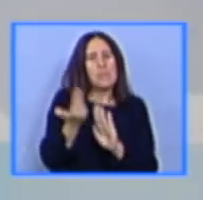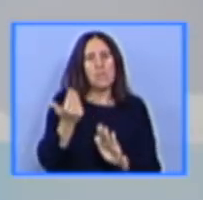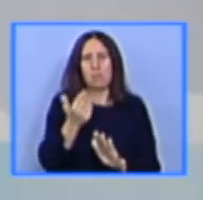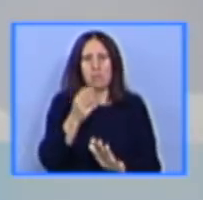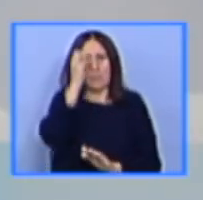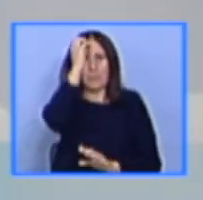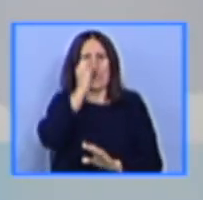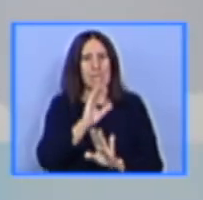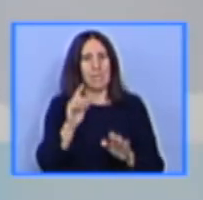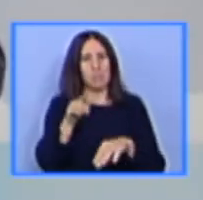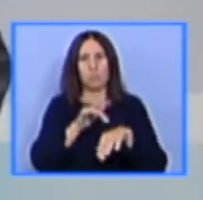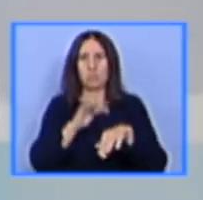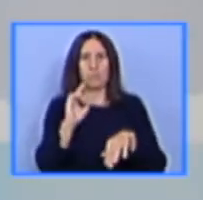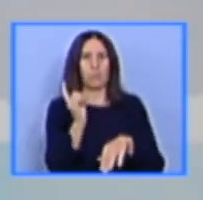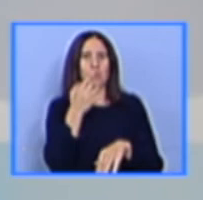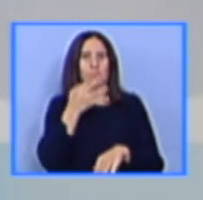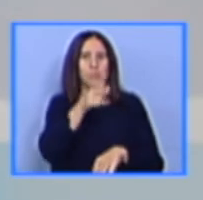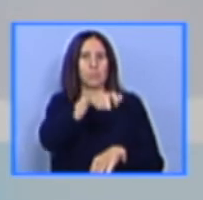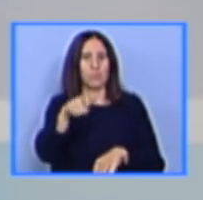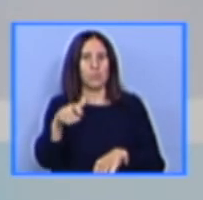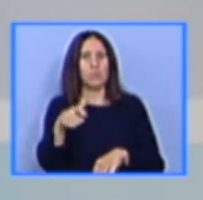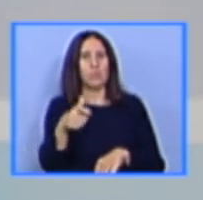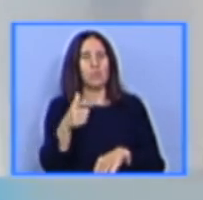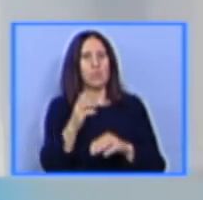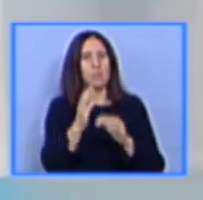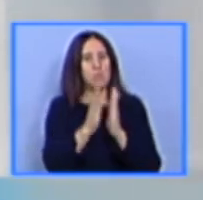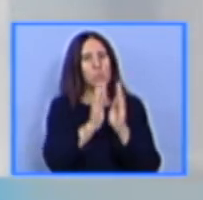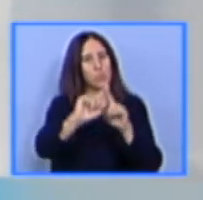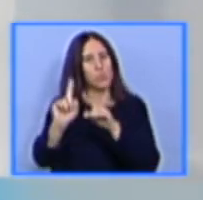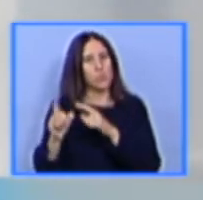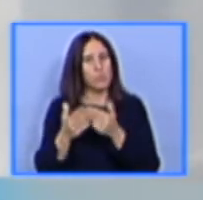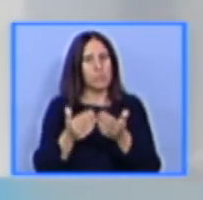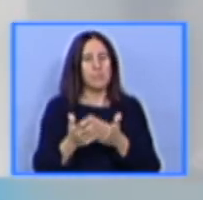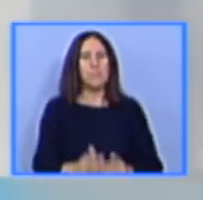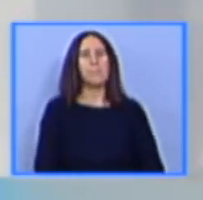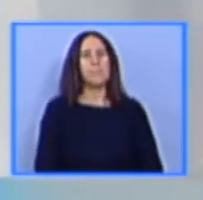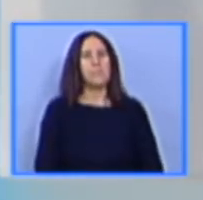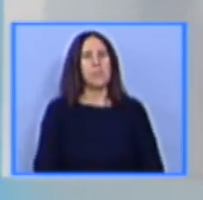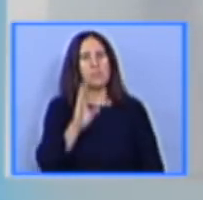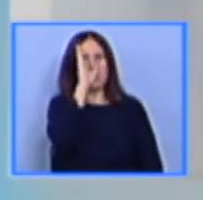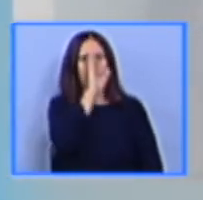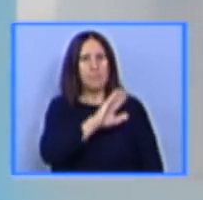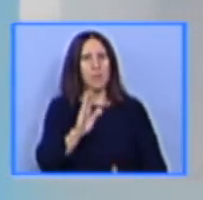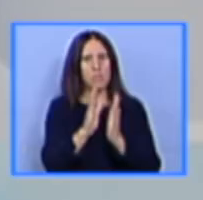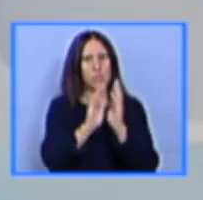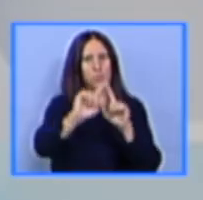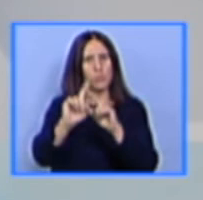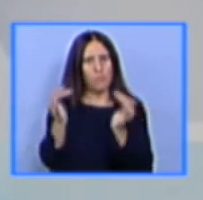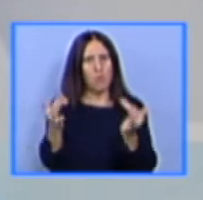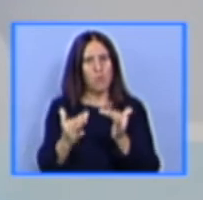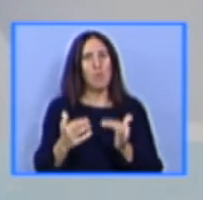isto é sensível para todas as pessoas, independentemente da sua posição. E tem esses indicadores de presenças de pessoas de outras confissões religiosas? Isso